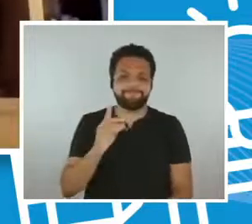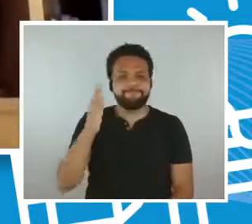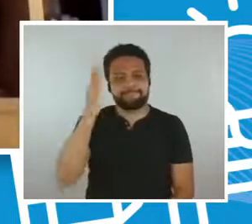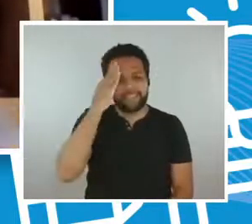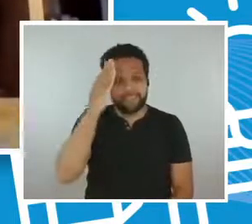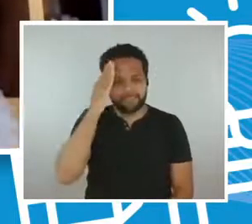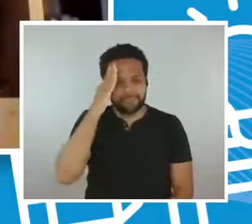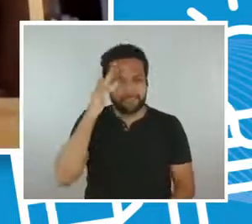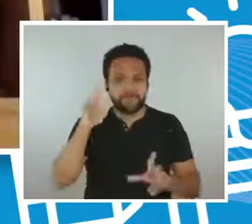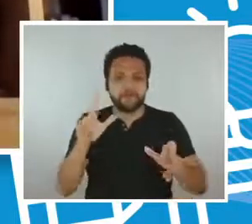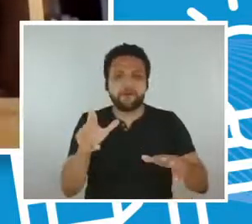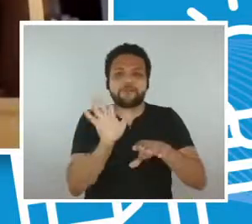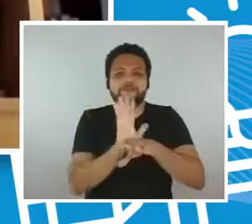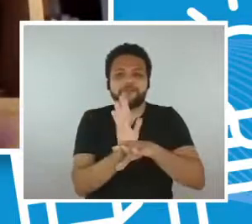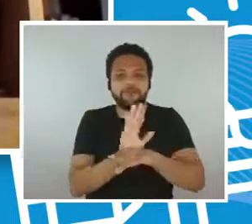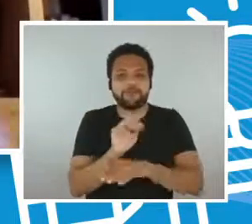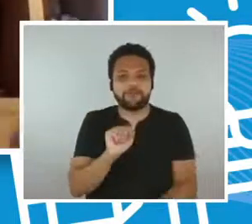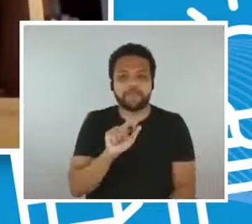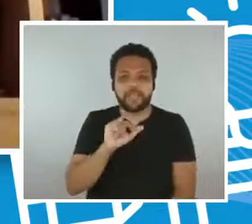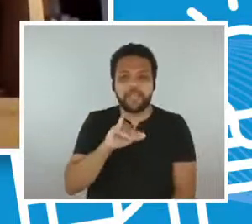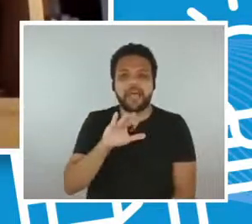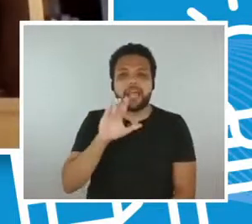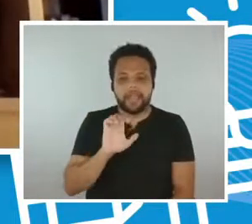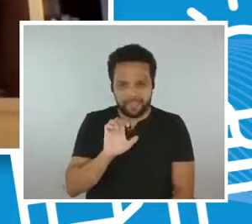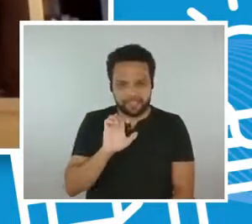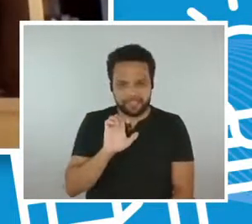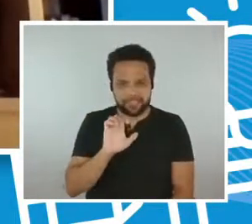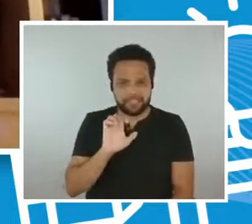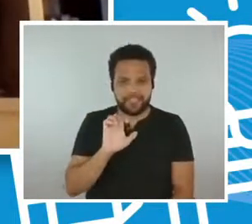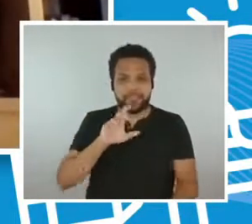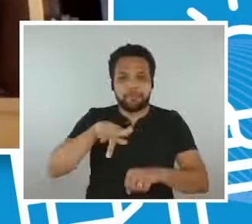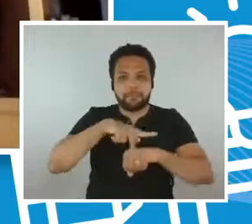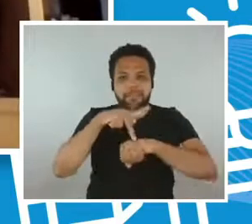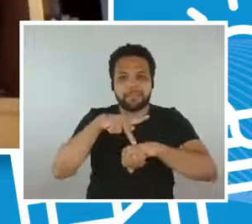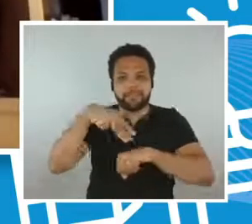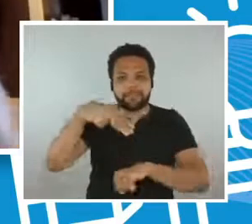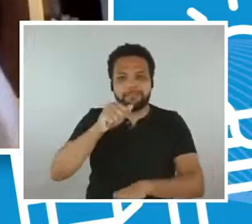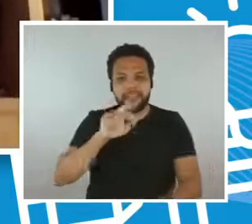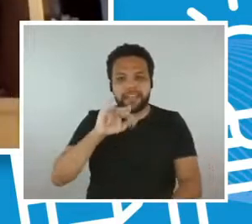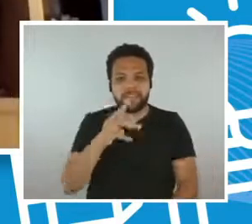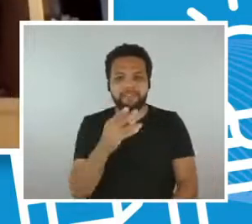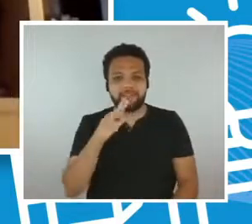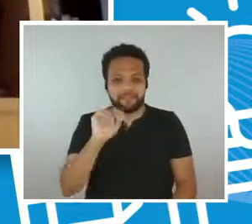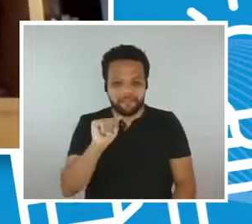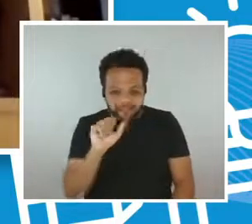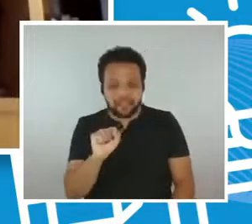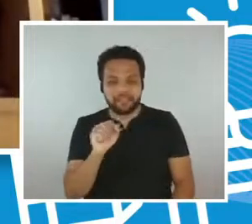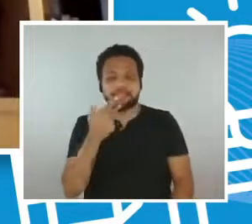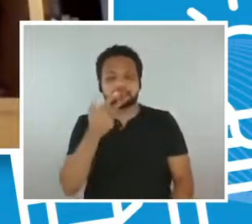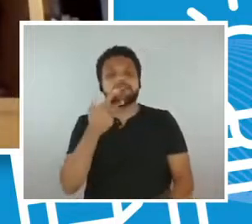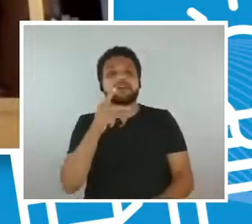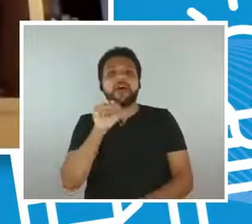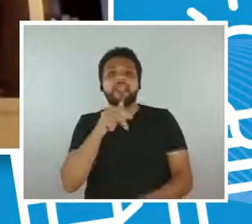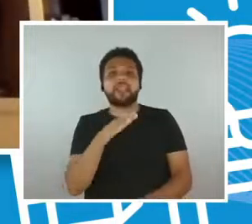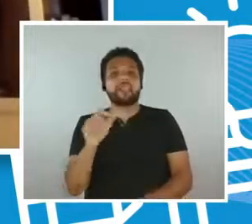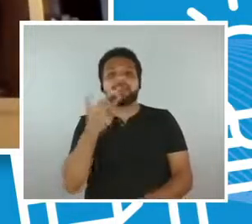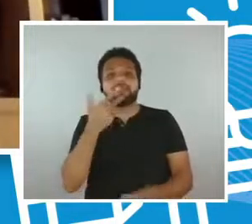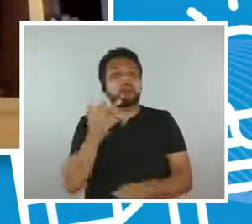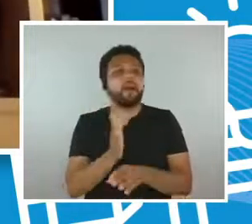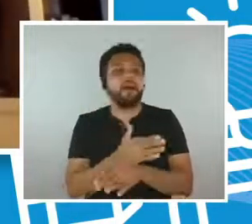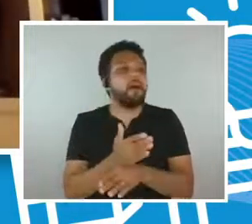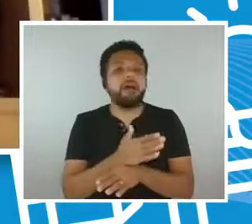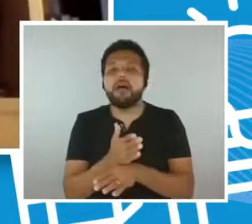para onde eu quero ir, se eu não sei para onde eu vou, qualquer lugar serve. Então, essa seleção interna,